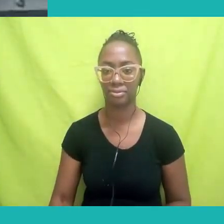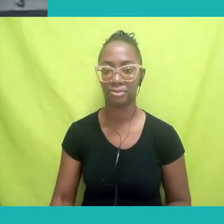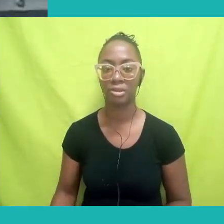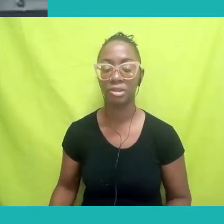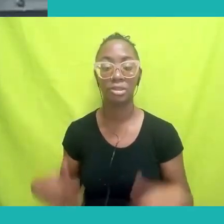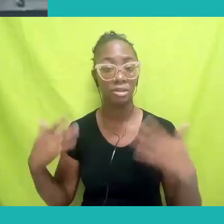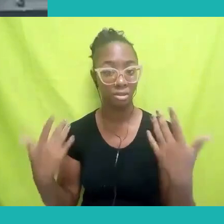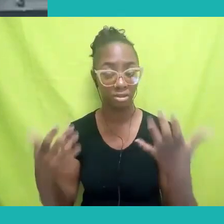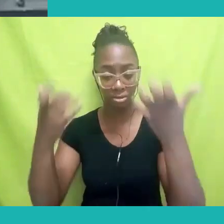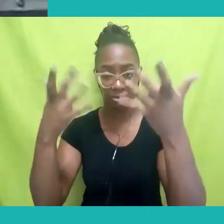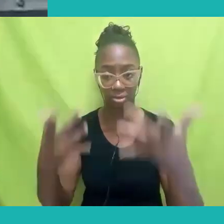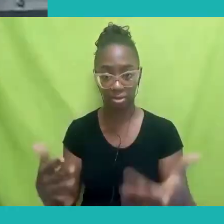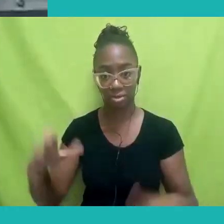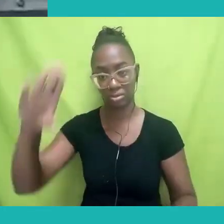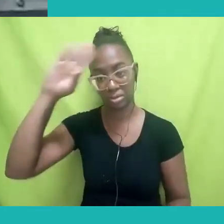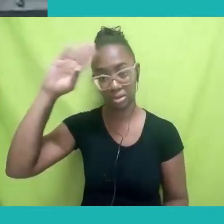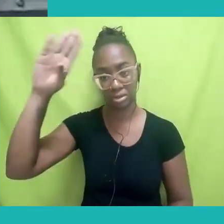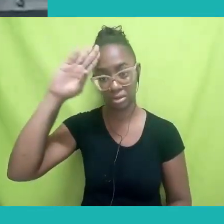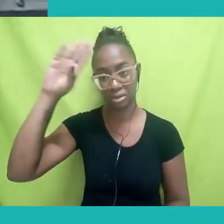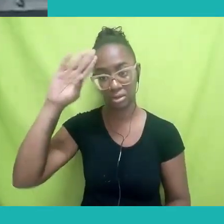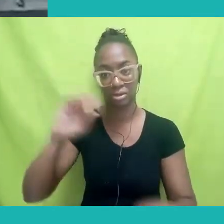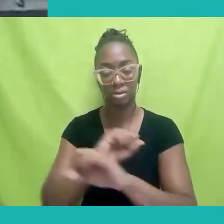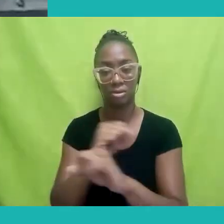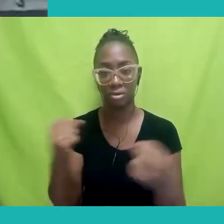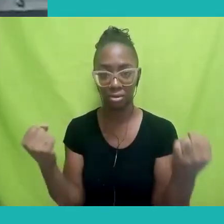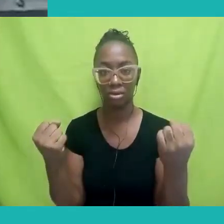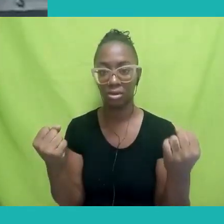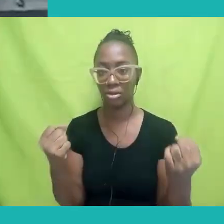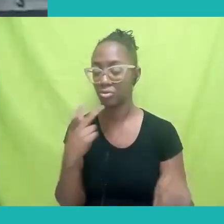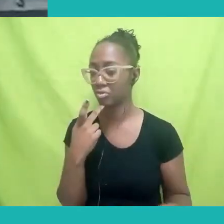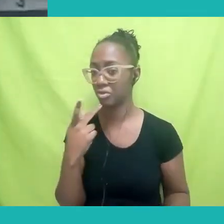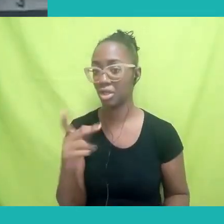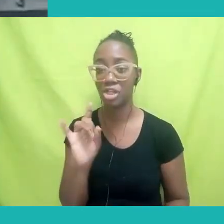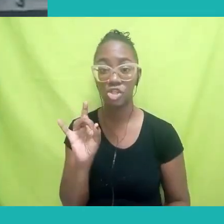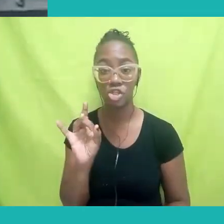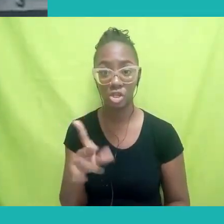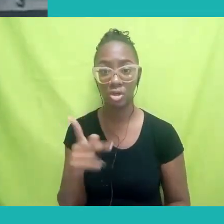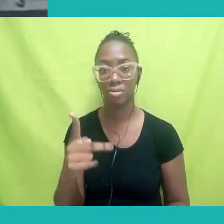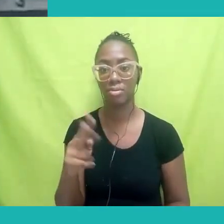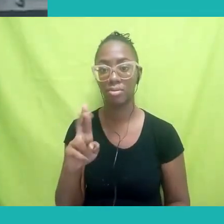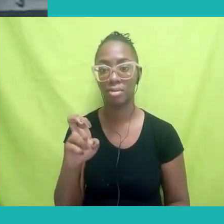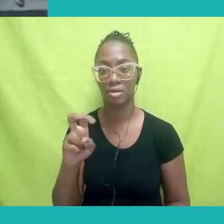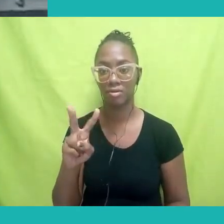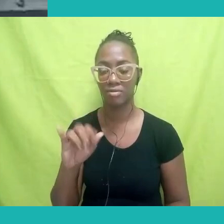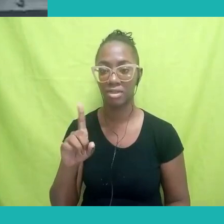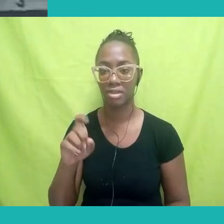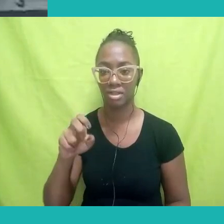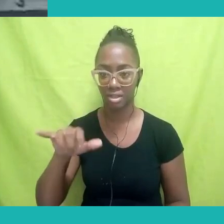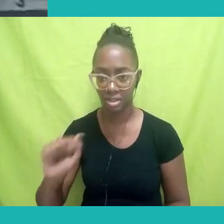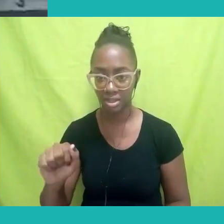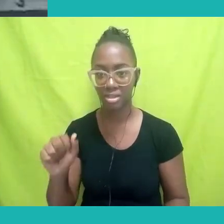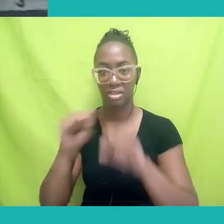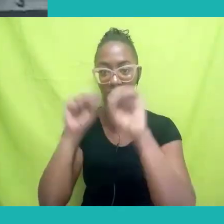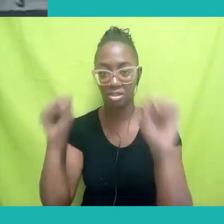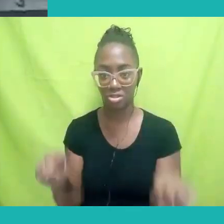a impossibilidade de se considerar estritamente previdenciário esse sistema de proteção social dos militares das